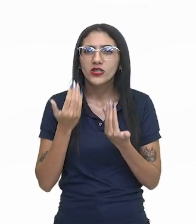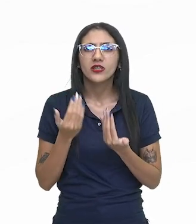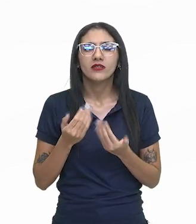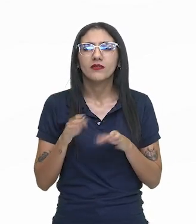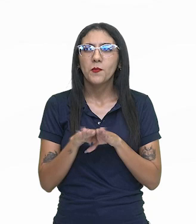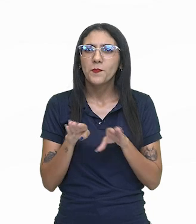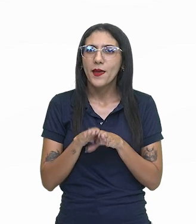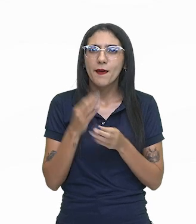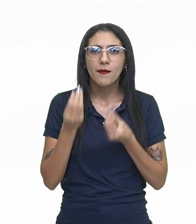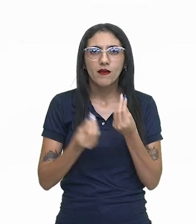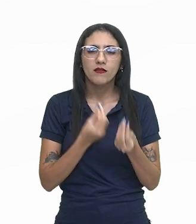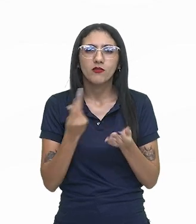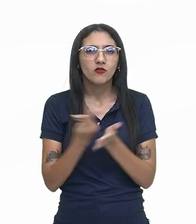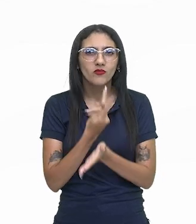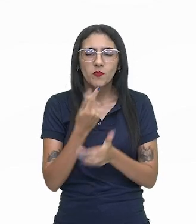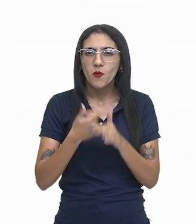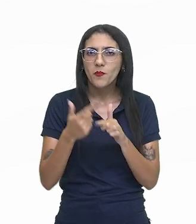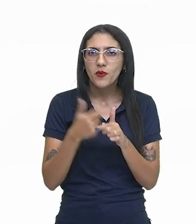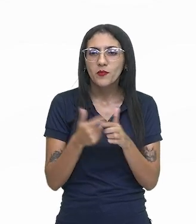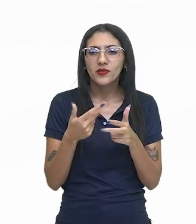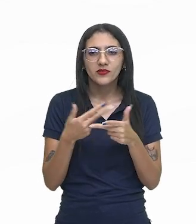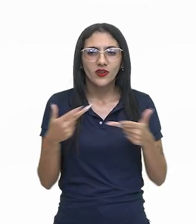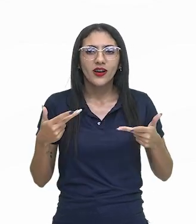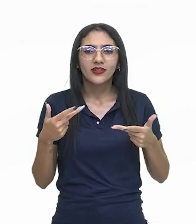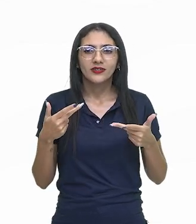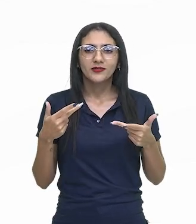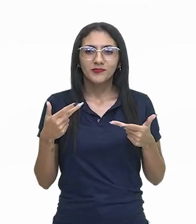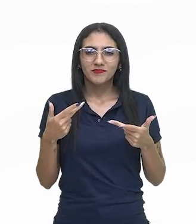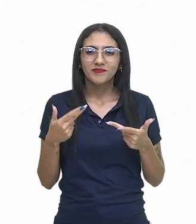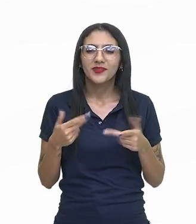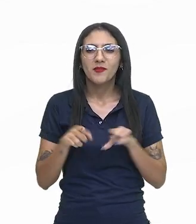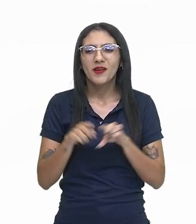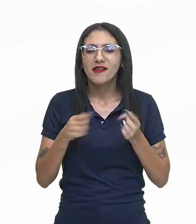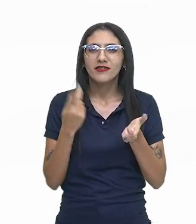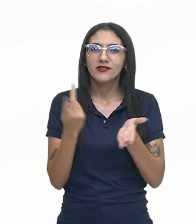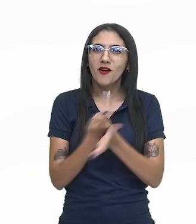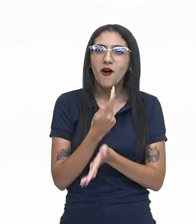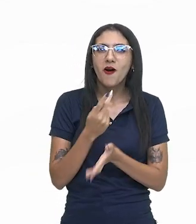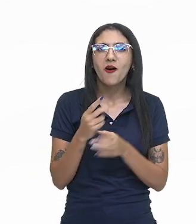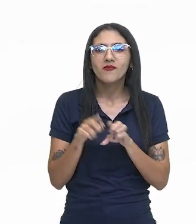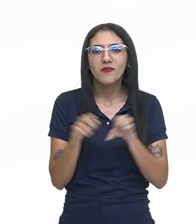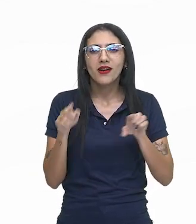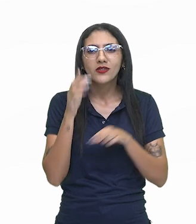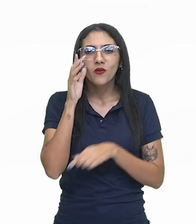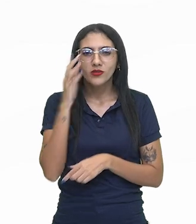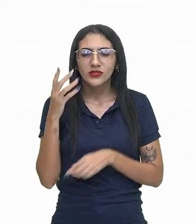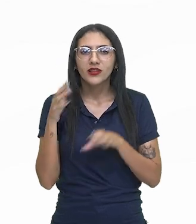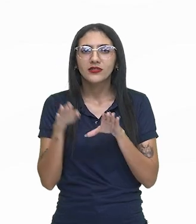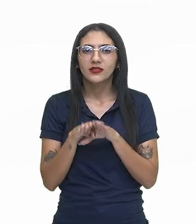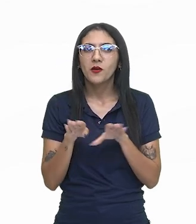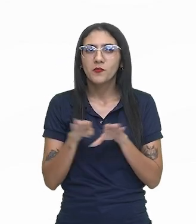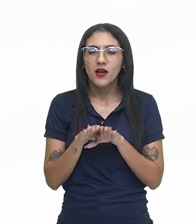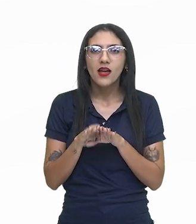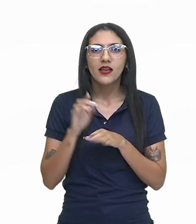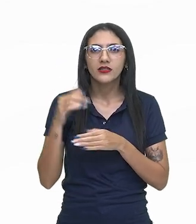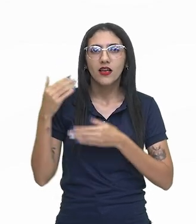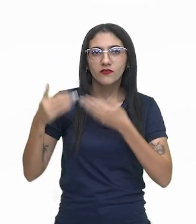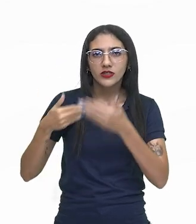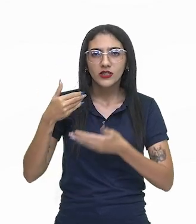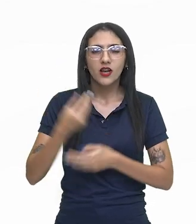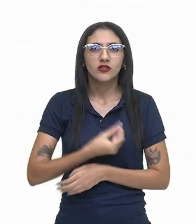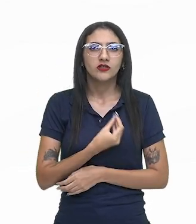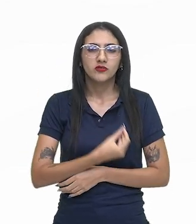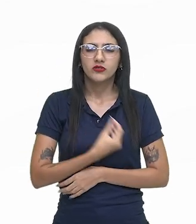problemas sejam resolvidos. E ao mesmo tempo que eles são resolvidos, outros problemas acontecem. Então todo mundo tem essa trajetória de vida que tem que tentar